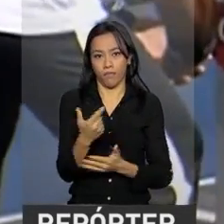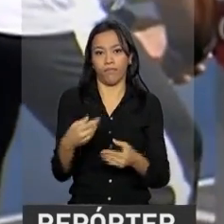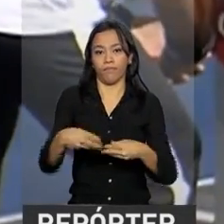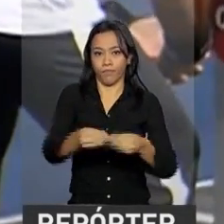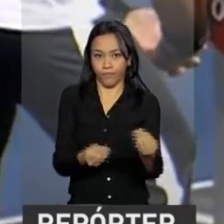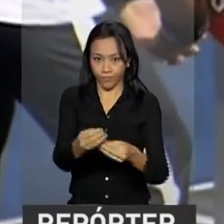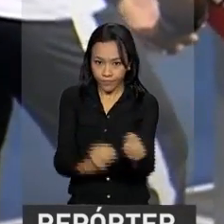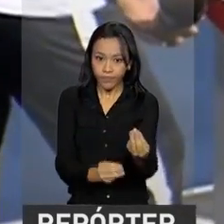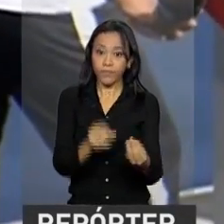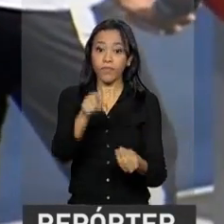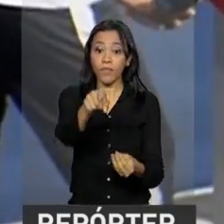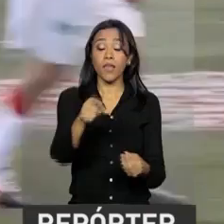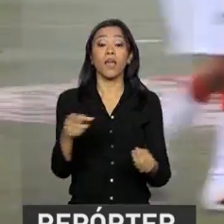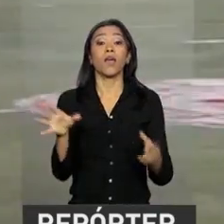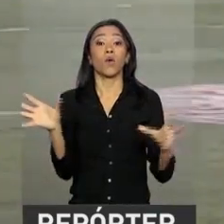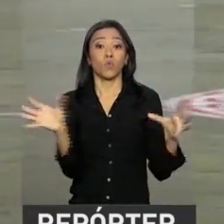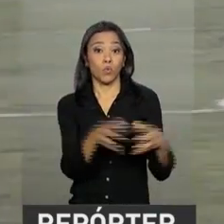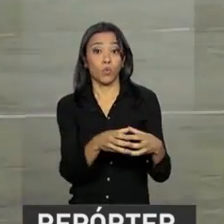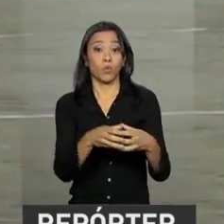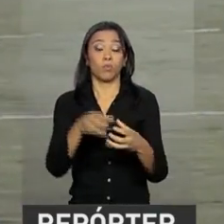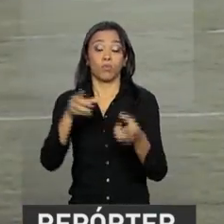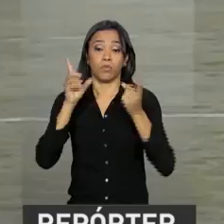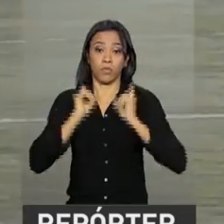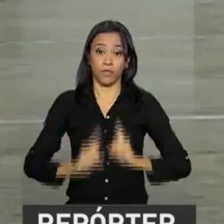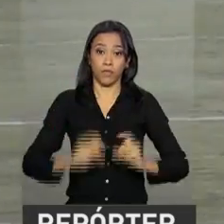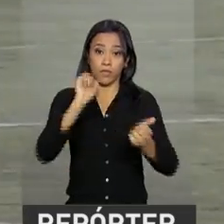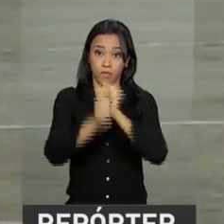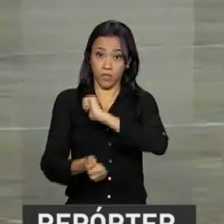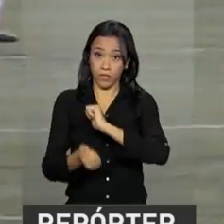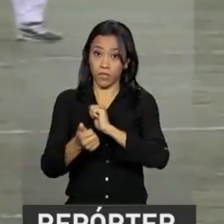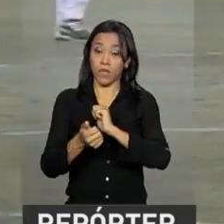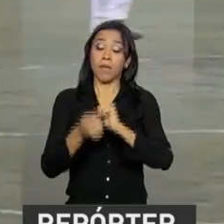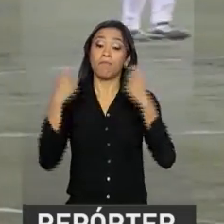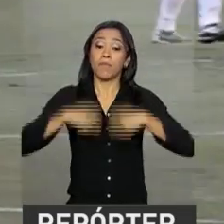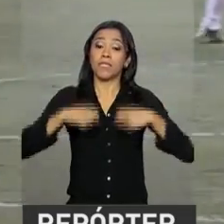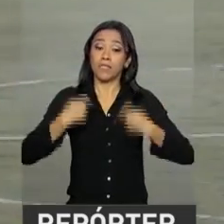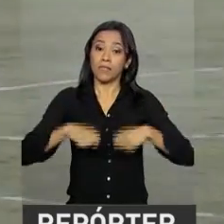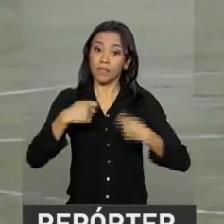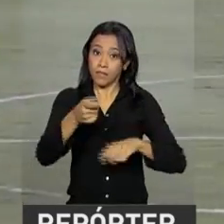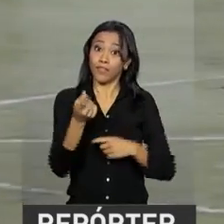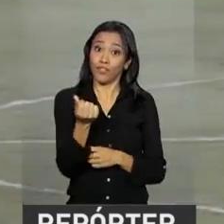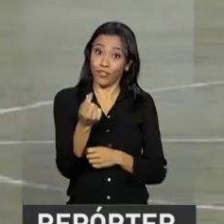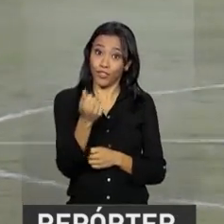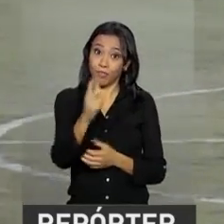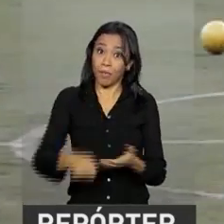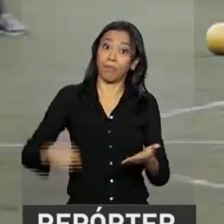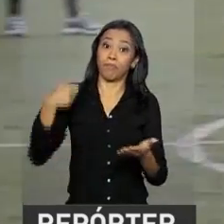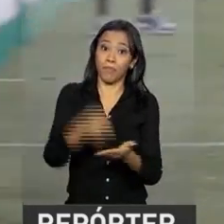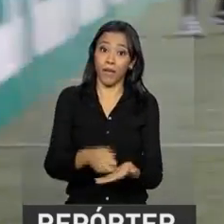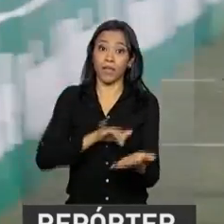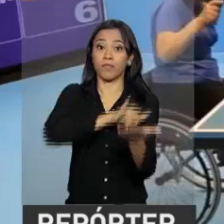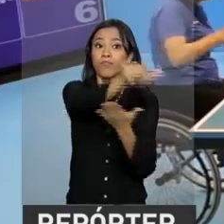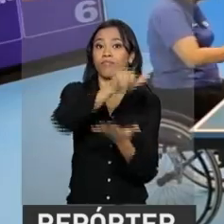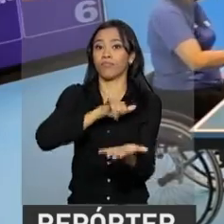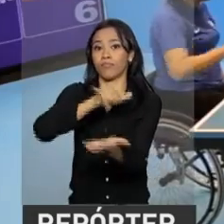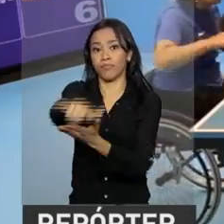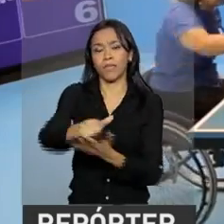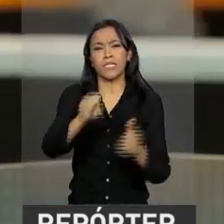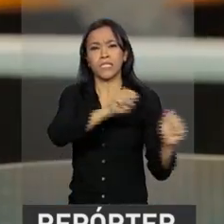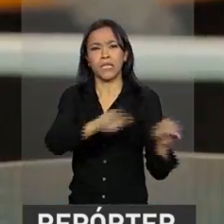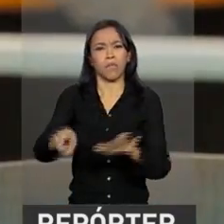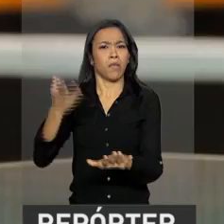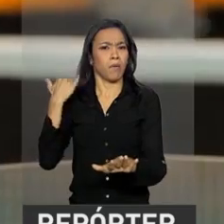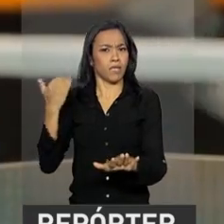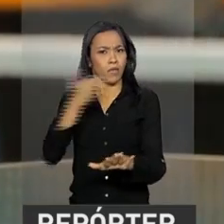equipas olímpicas as delegações paralímpicos precisam de recursos do comitê até para pagar as viagens a semana